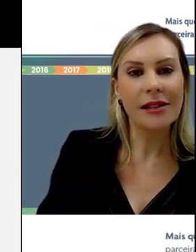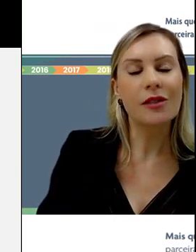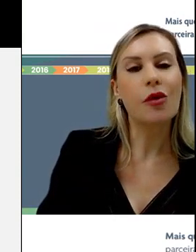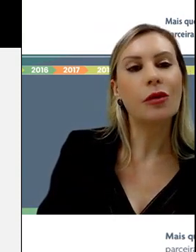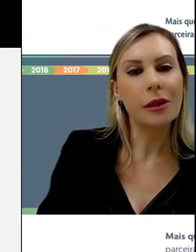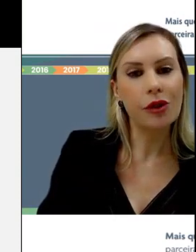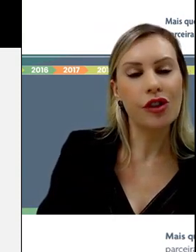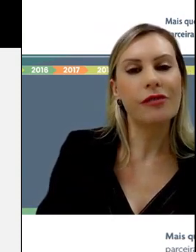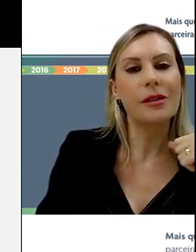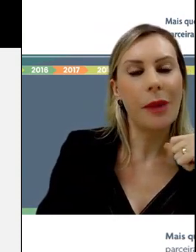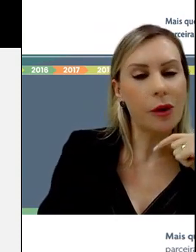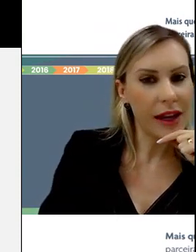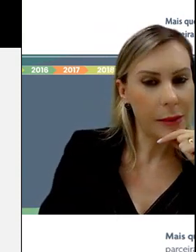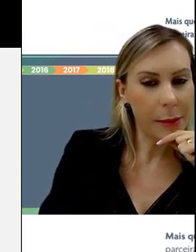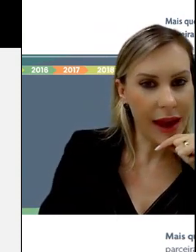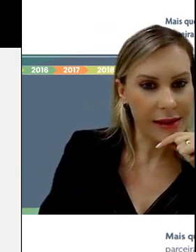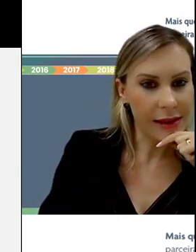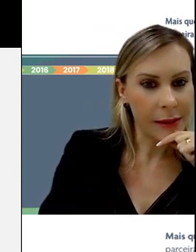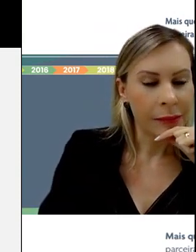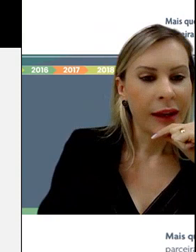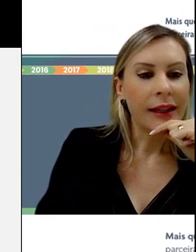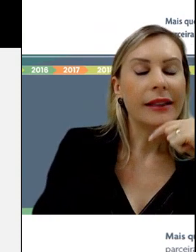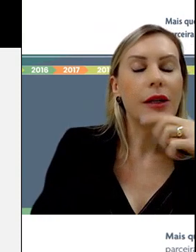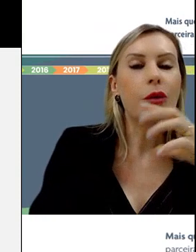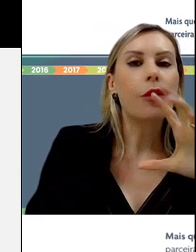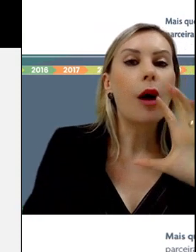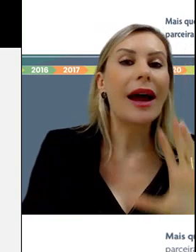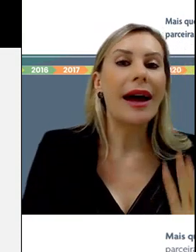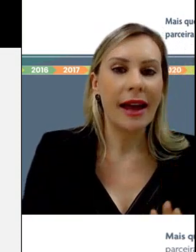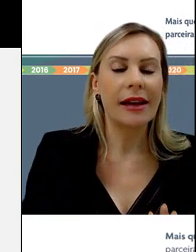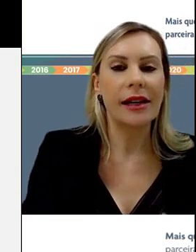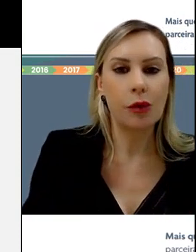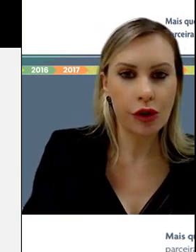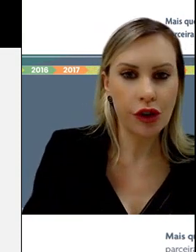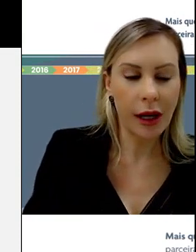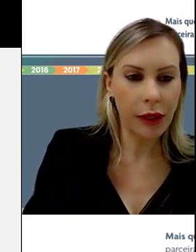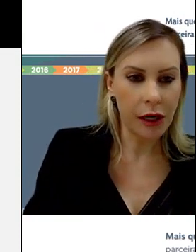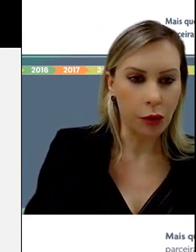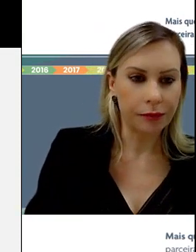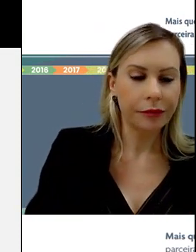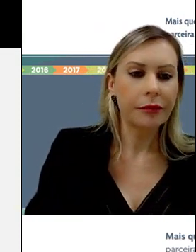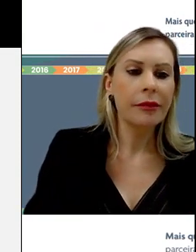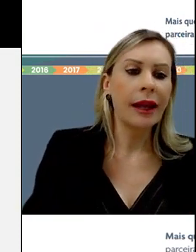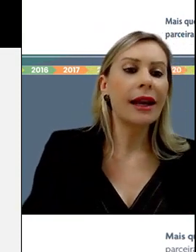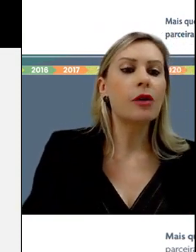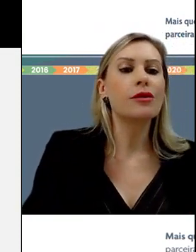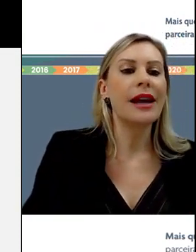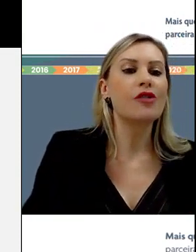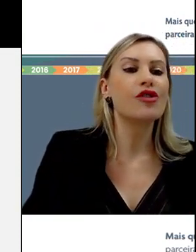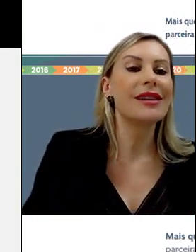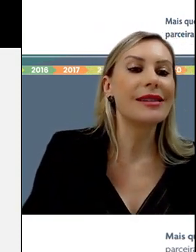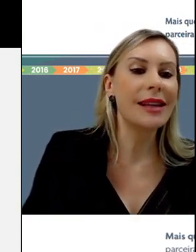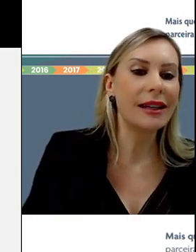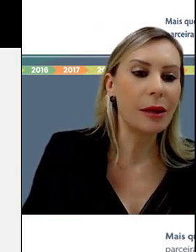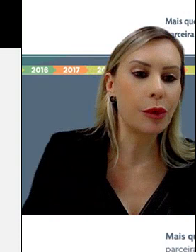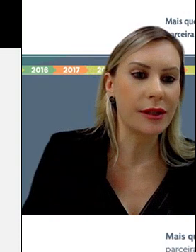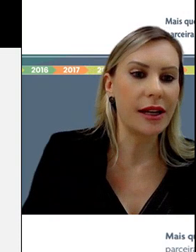das bases contributivas para o RPPS. Tá? Então, qual é a regra hoje da União? Ela